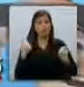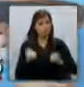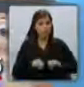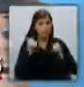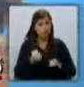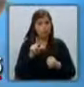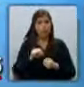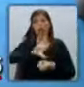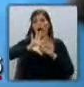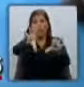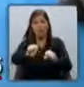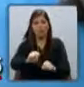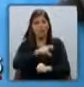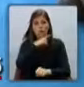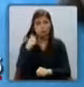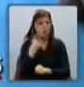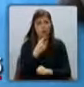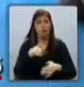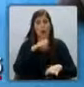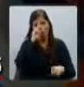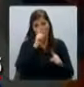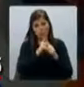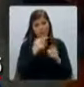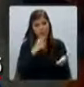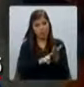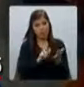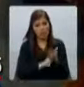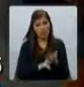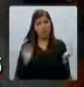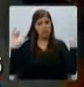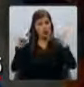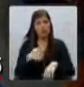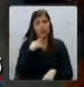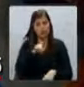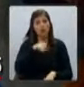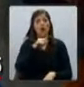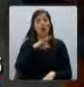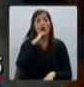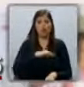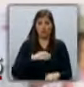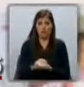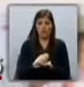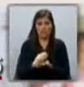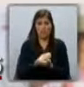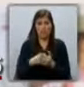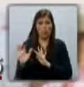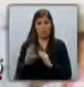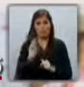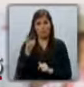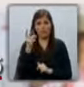para processos de adoção mas o verdadeiro objetivo é tê-lo de volta aos quartos vazios a quase 3 anos na